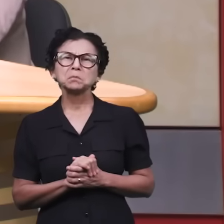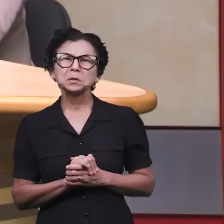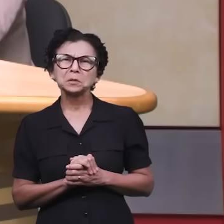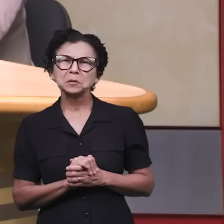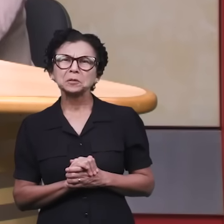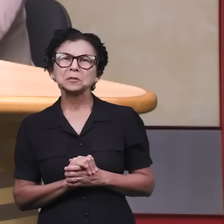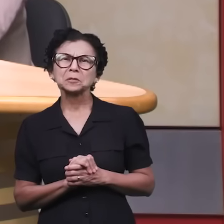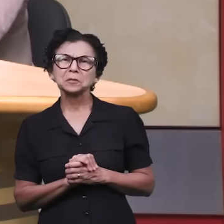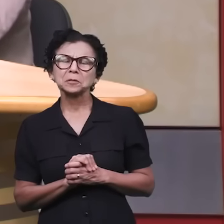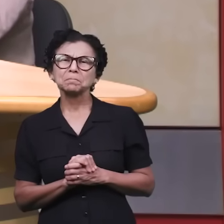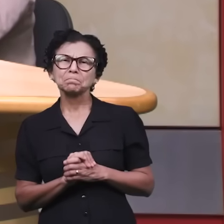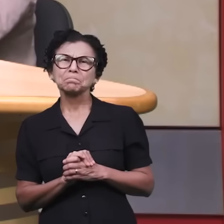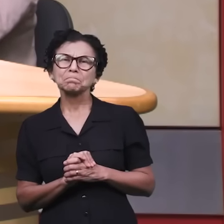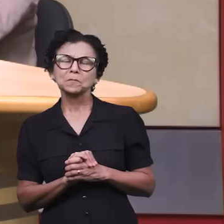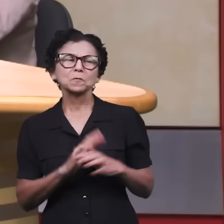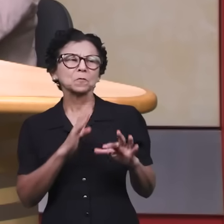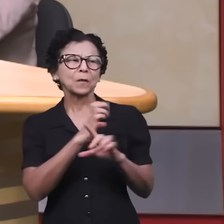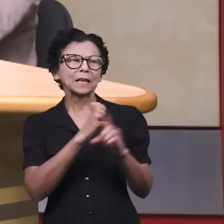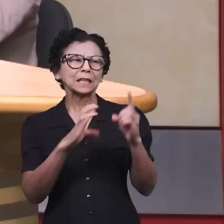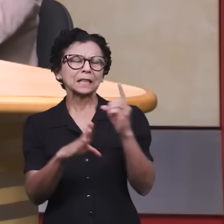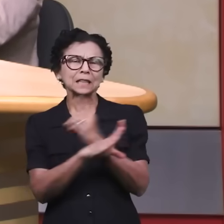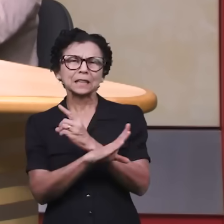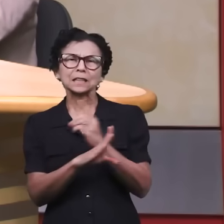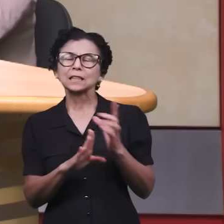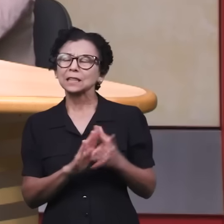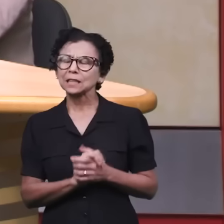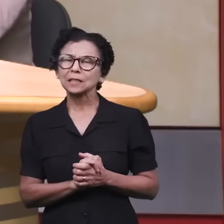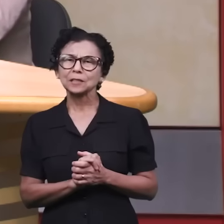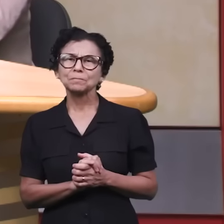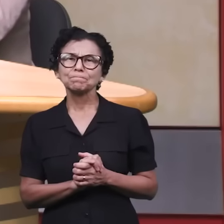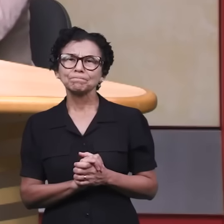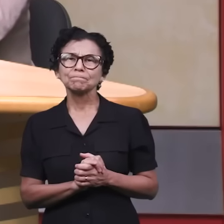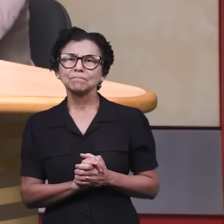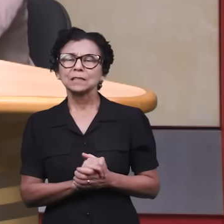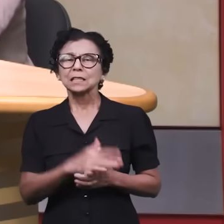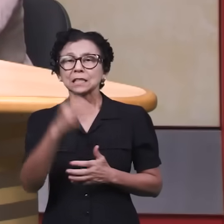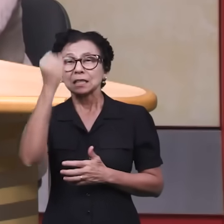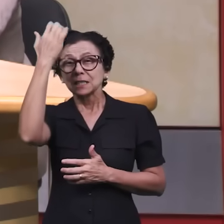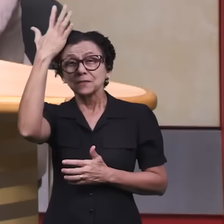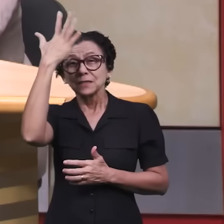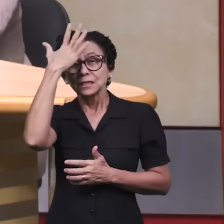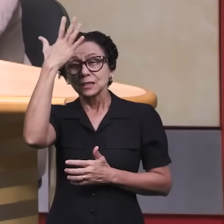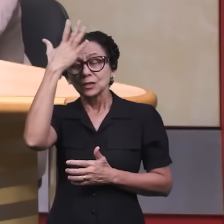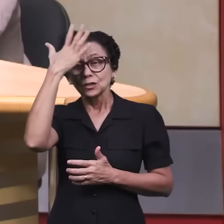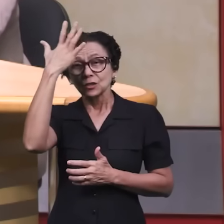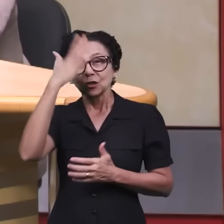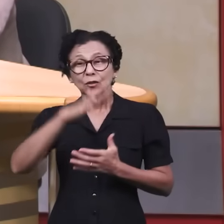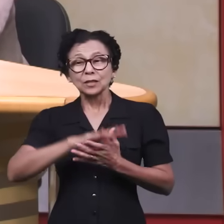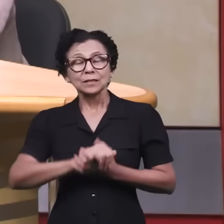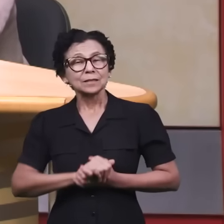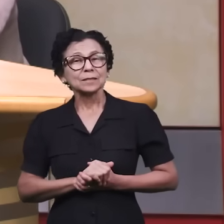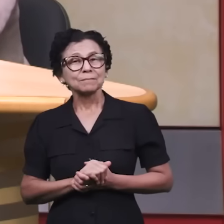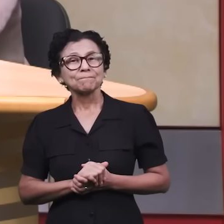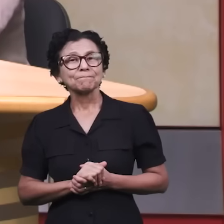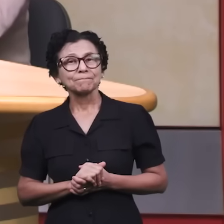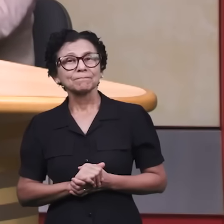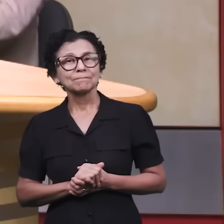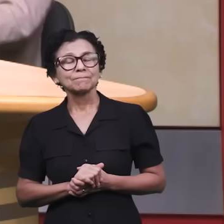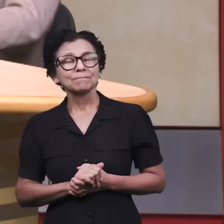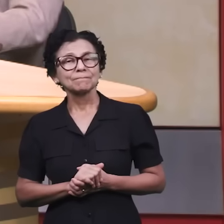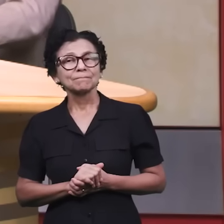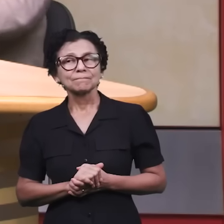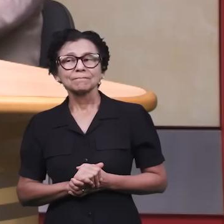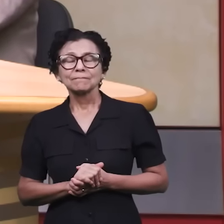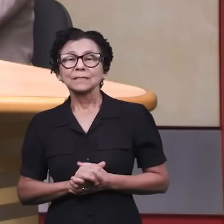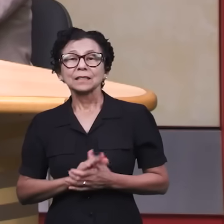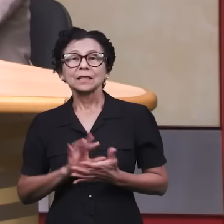com a EBD, totalmente conectadas com as revelações do momento da igreja. Quer